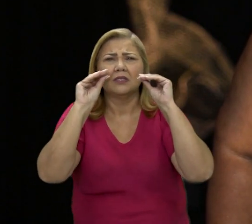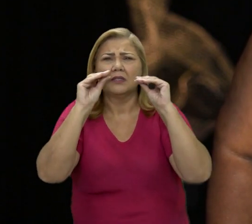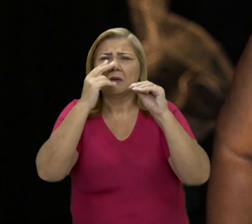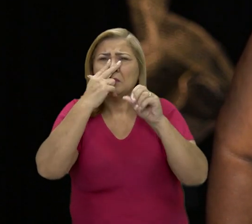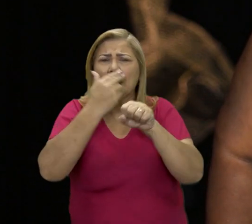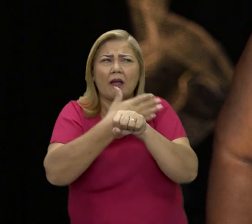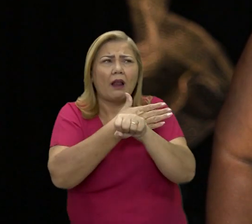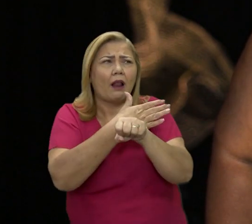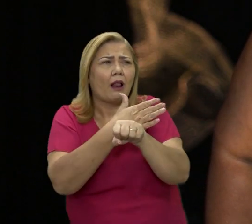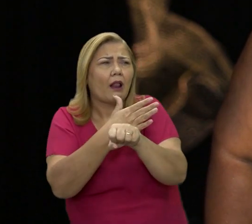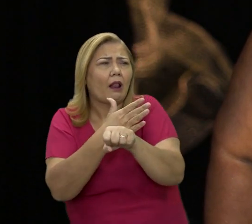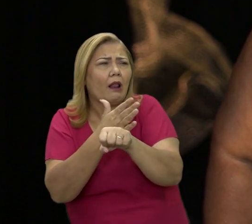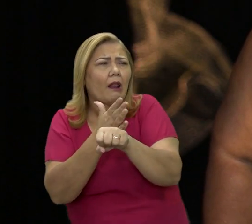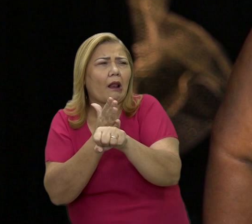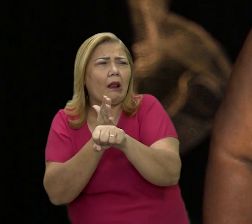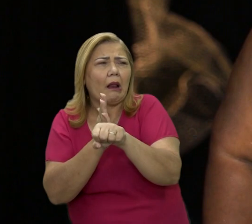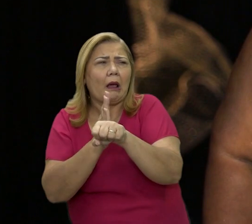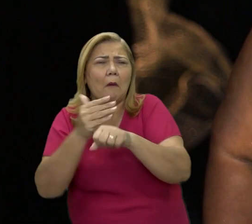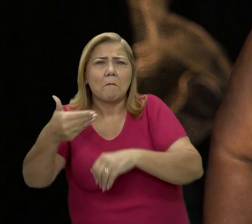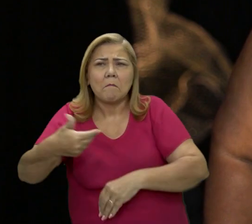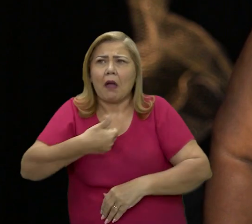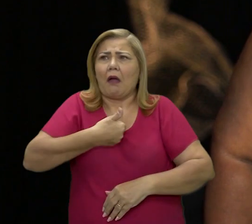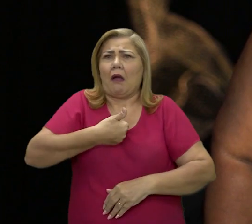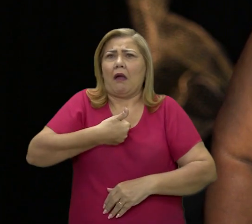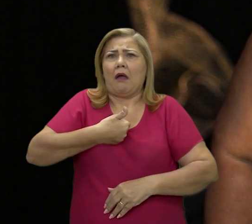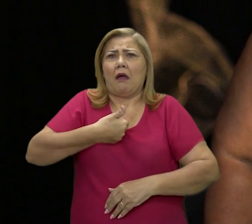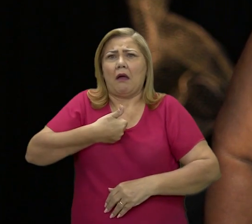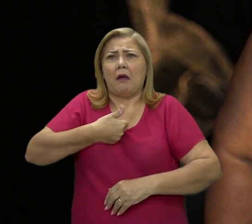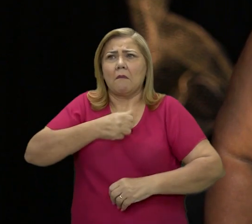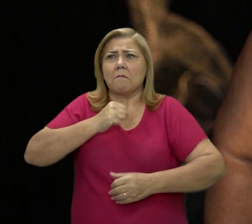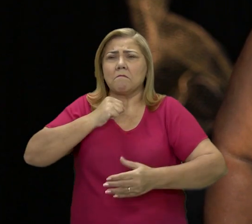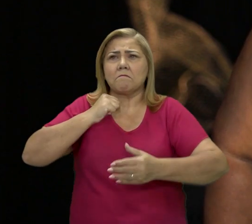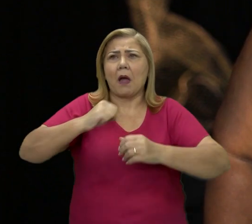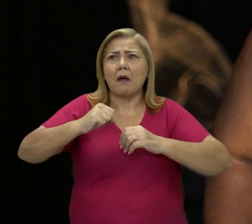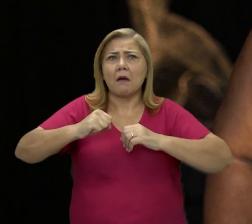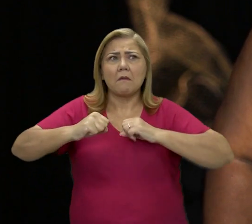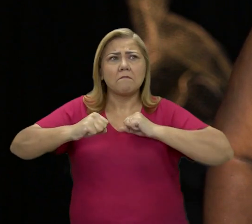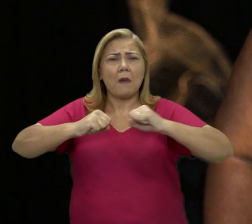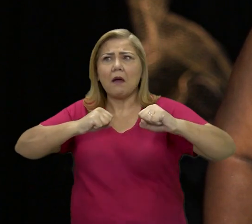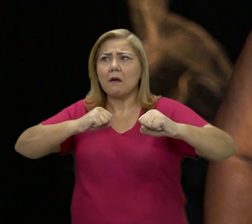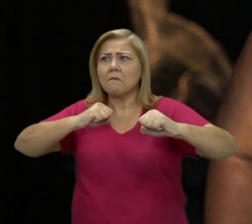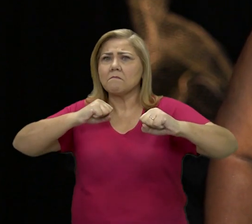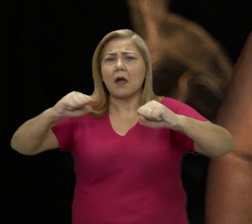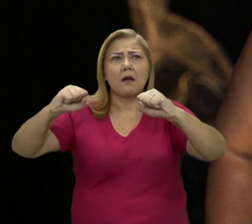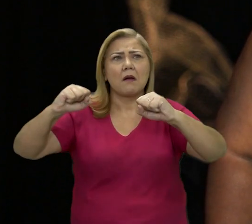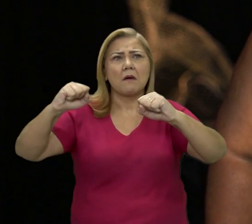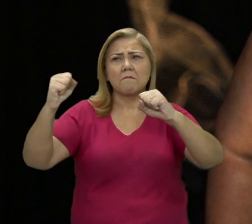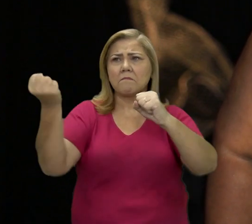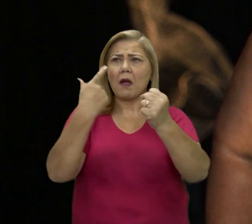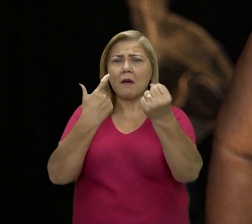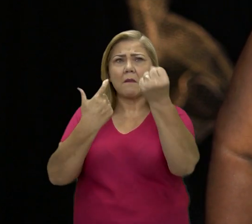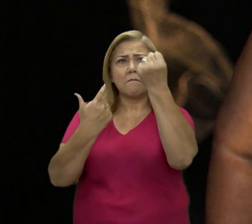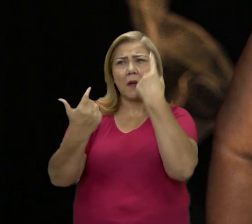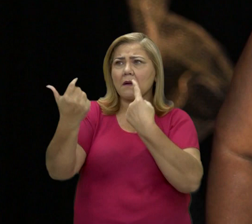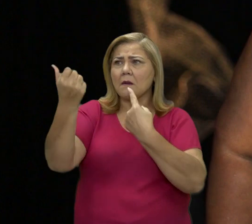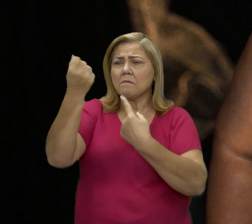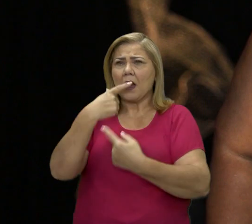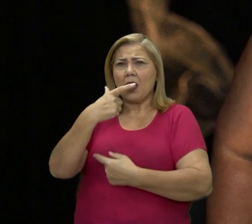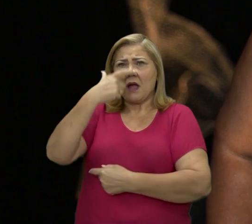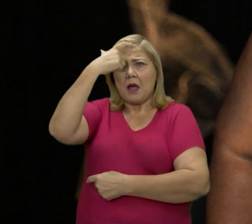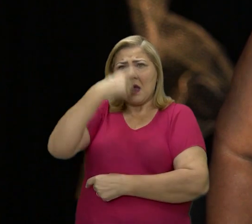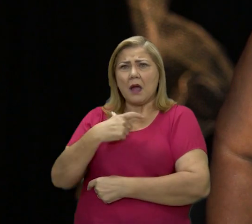escuro, porque o escuro sempre demorava a passar demais depois de cada estocada. Bam, bam, bam,